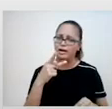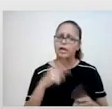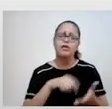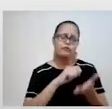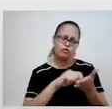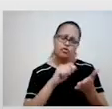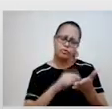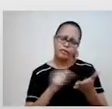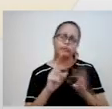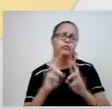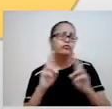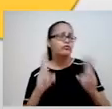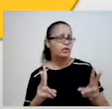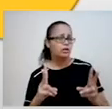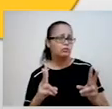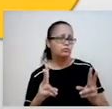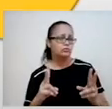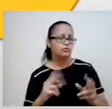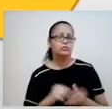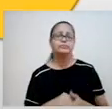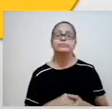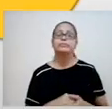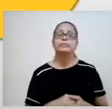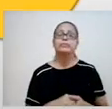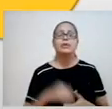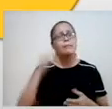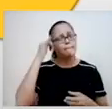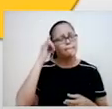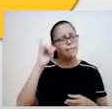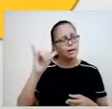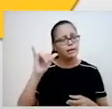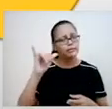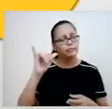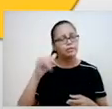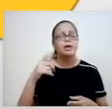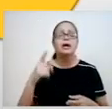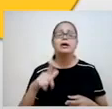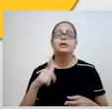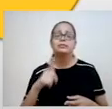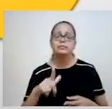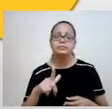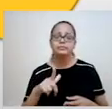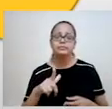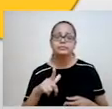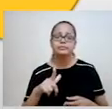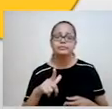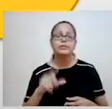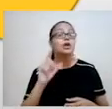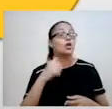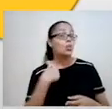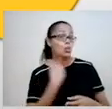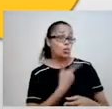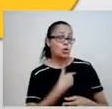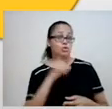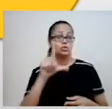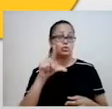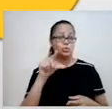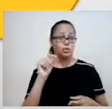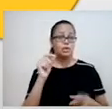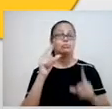vezes a mesma palavra junto. Então, para evitar a repetição, nós fazemos o quê? Nós escolhemos uma